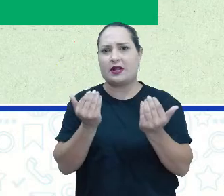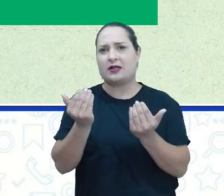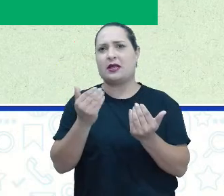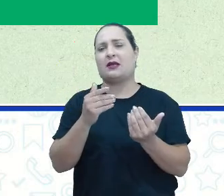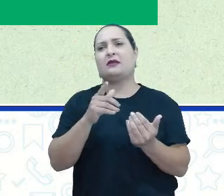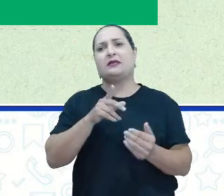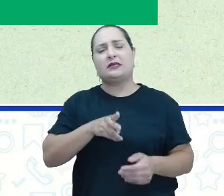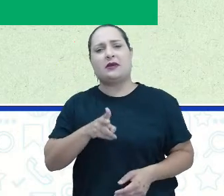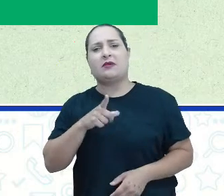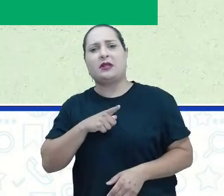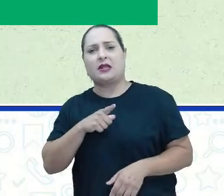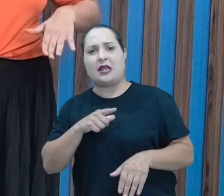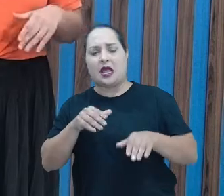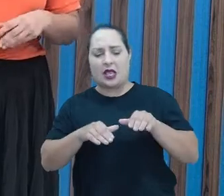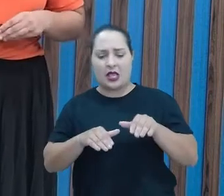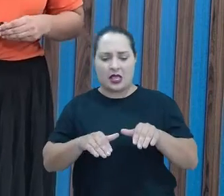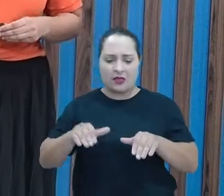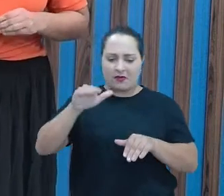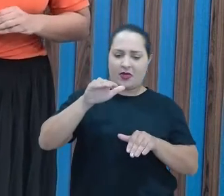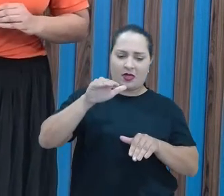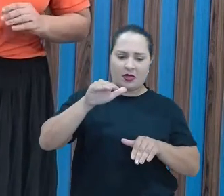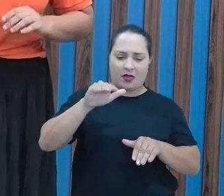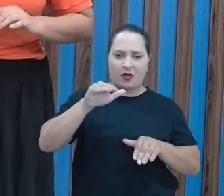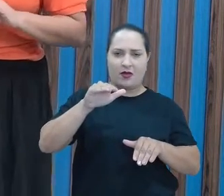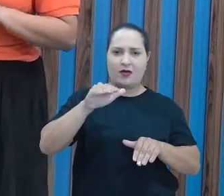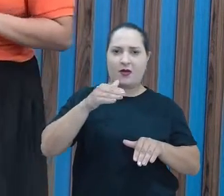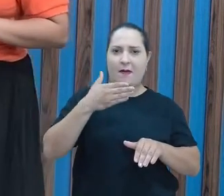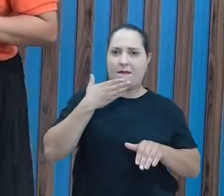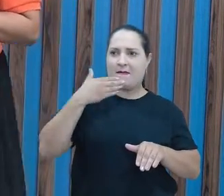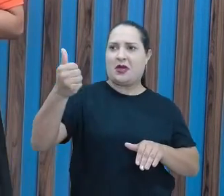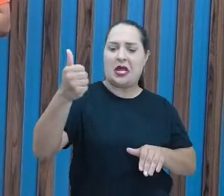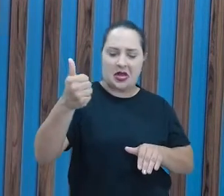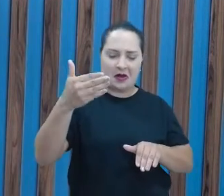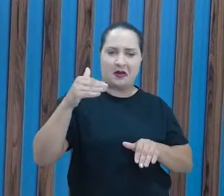algo maior, melhor do que o outro.